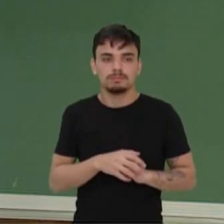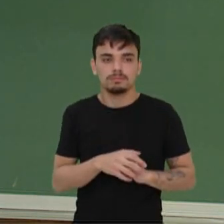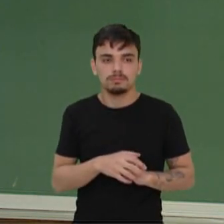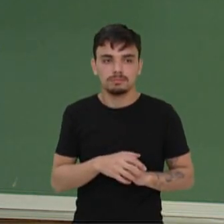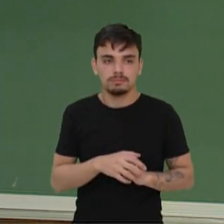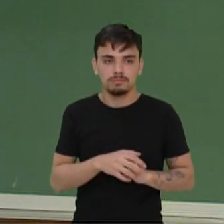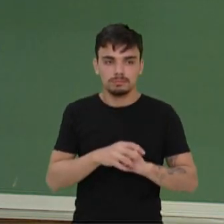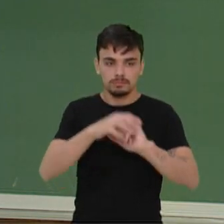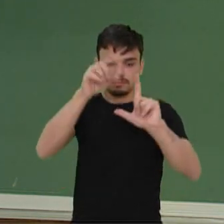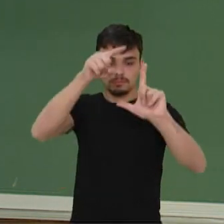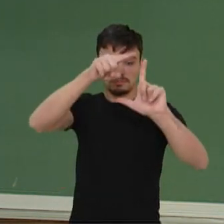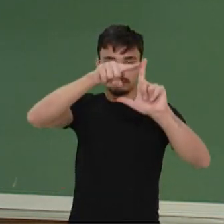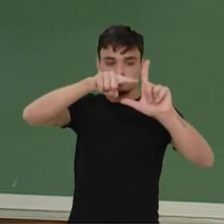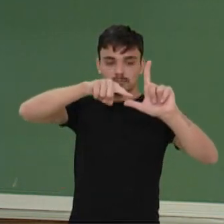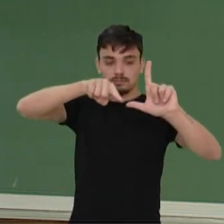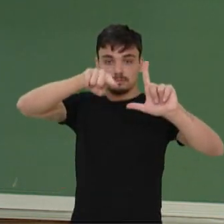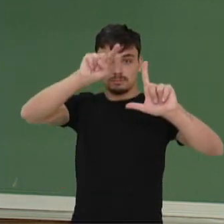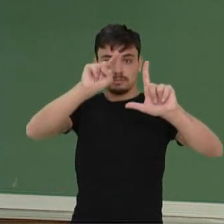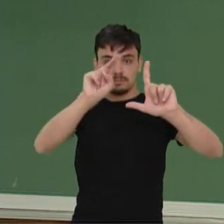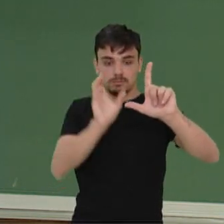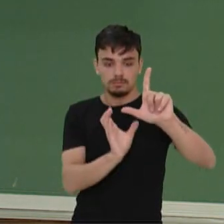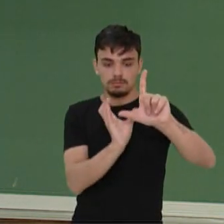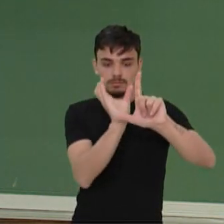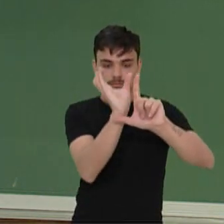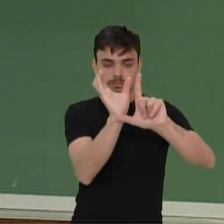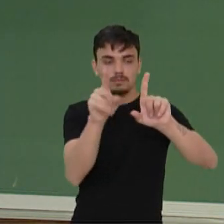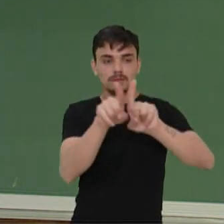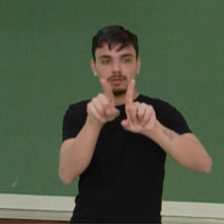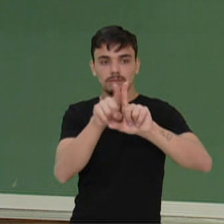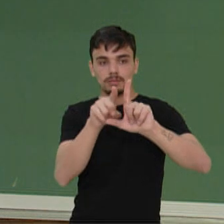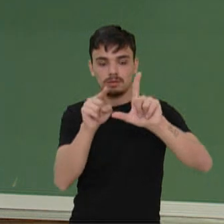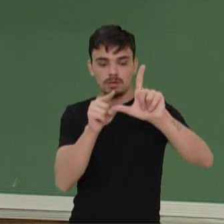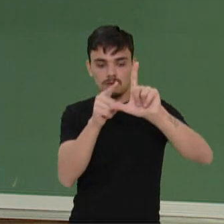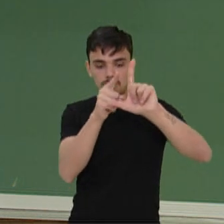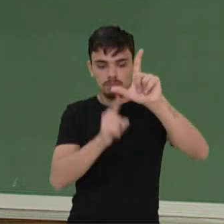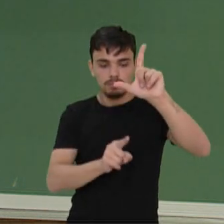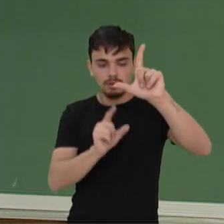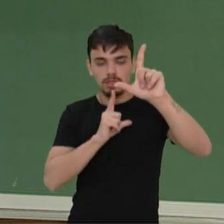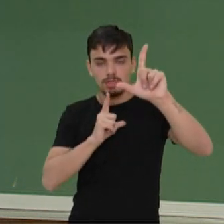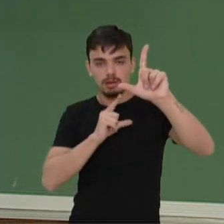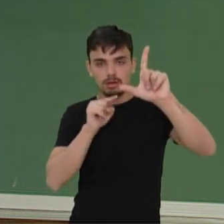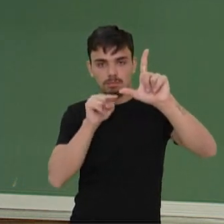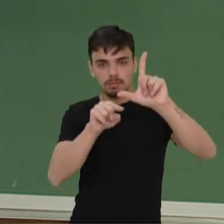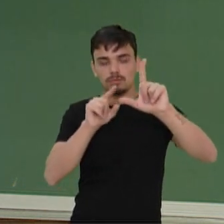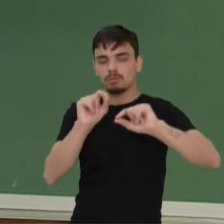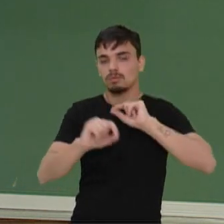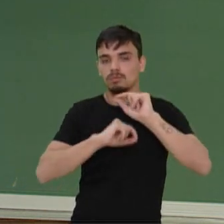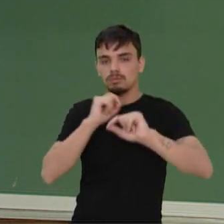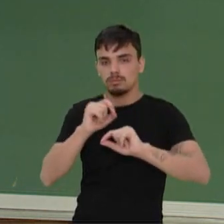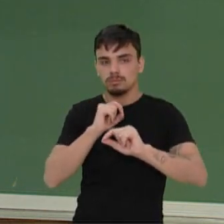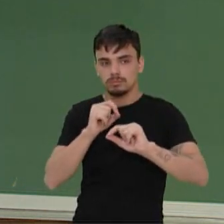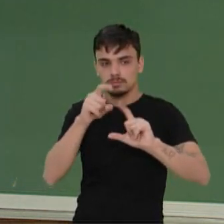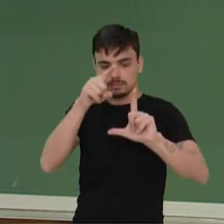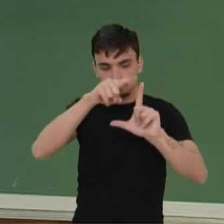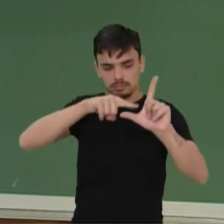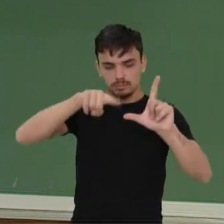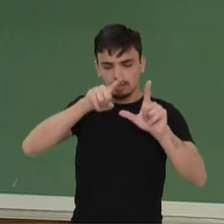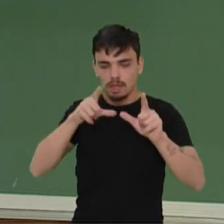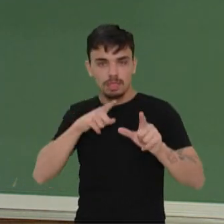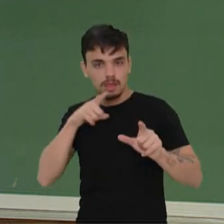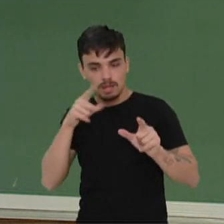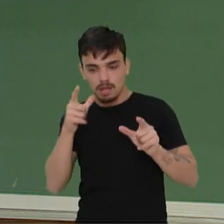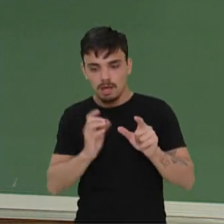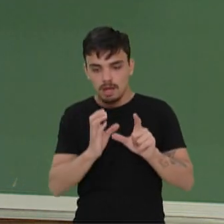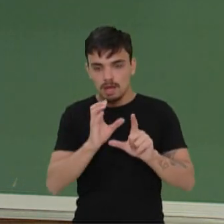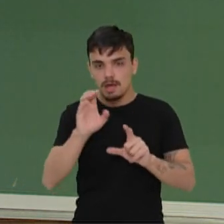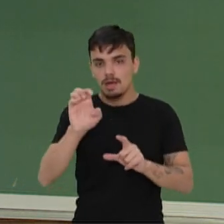concavidade voltada para cima, o vértice está nesse ponto aqui, eu quero que vocês entendam o seguinte, né? Além do eixo de simetria que a gente tem